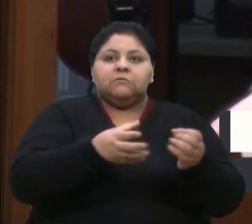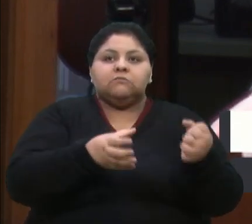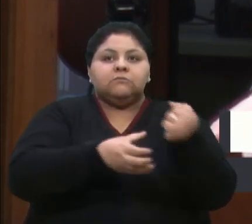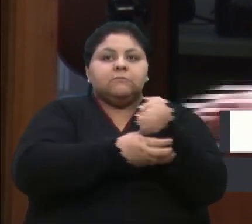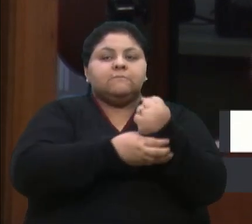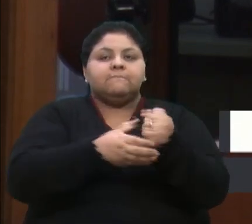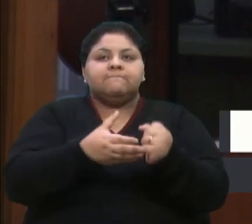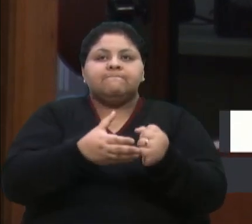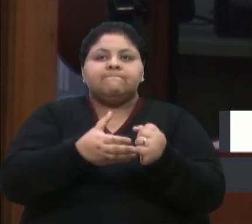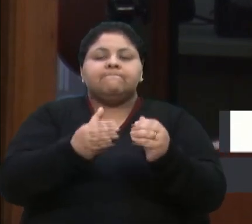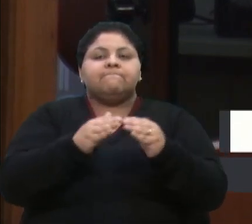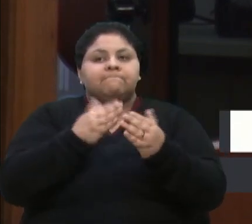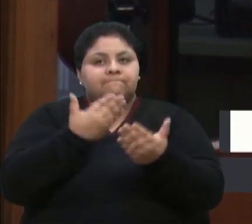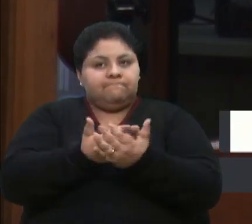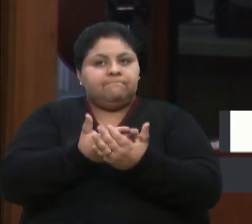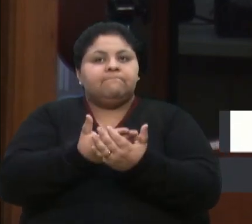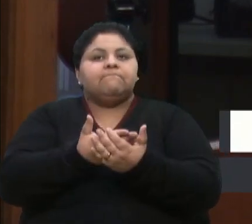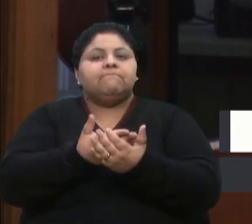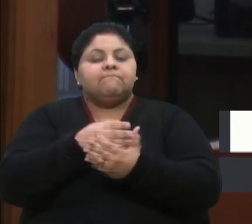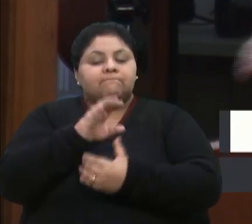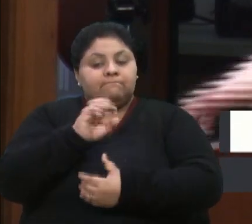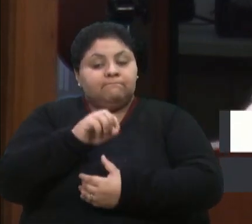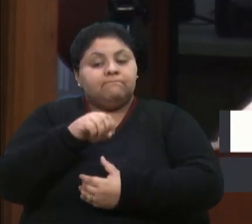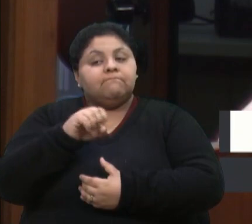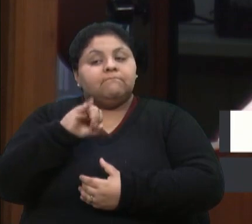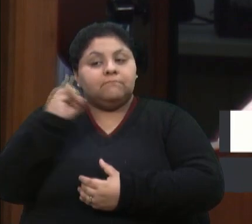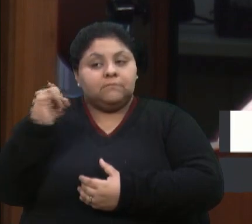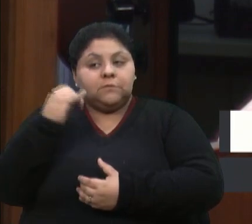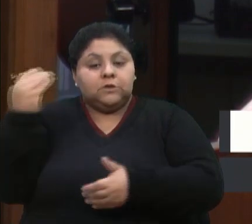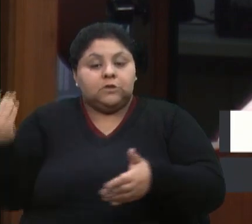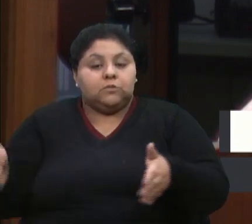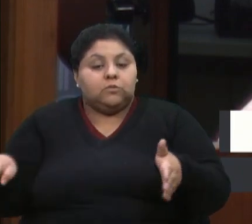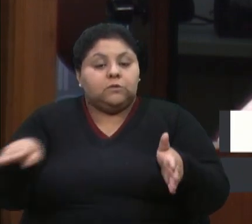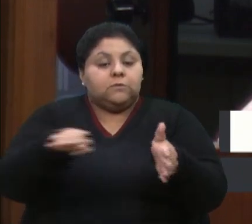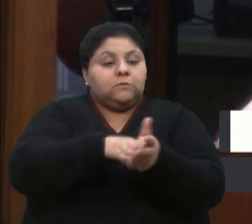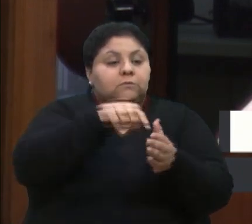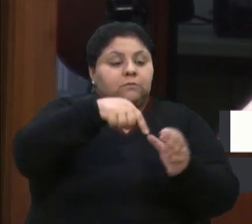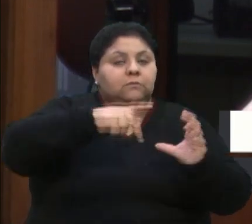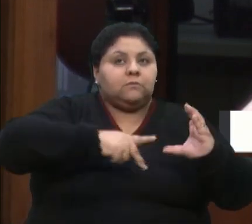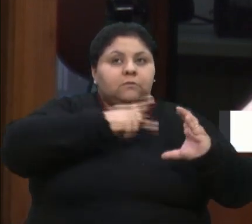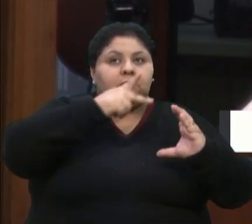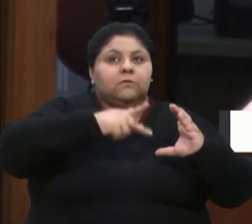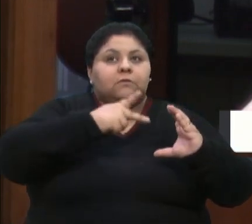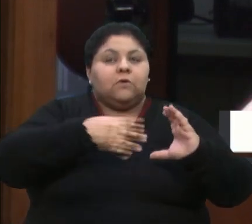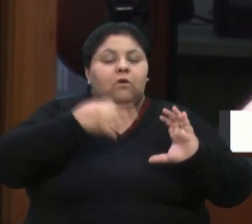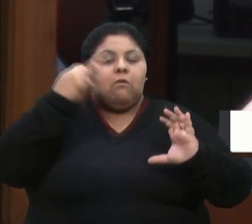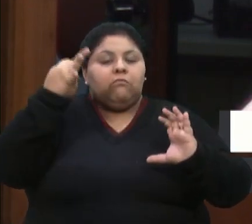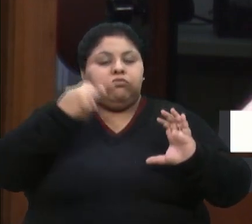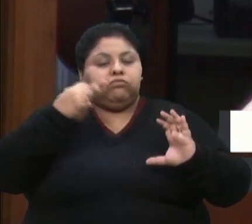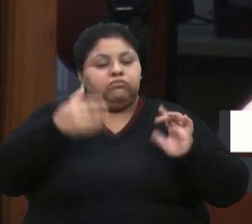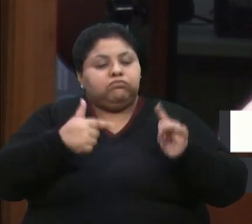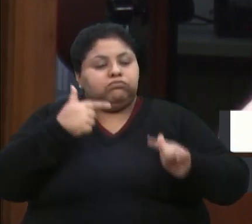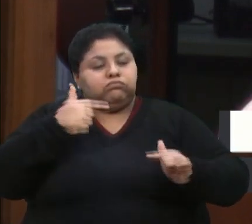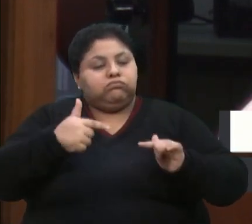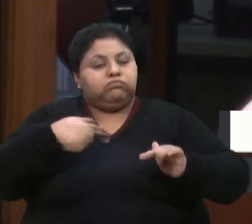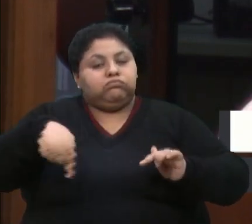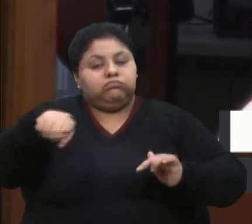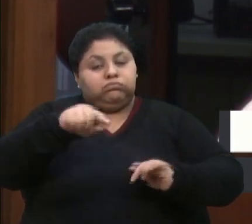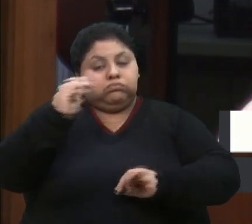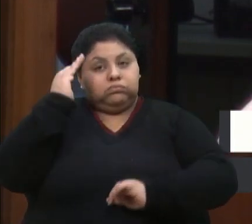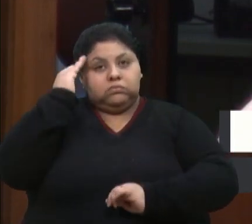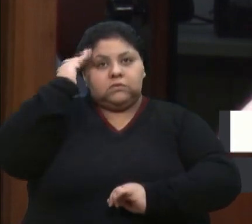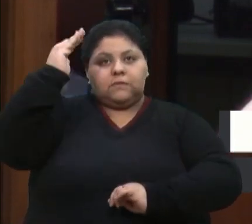E vale a pena nós trazermos a esse plenário, a essa tribuna, o excelente trabalho que a nossa Guarda